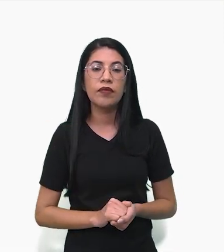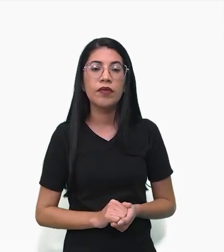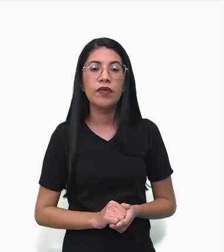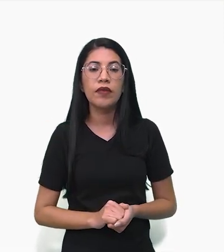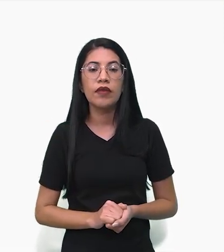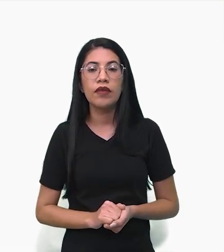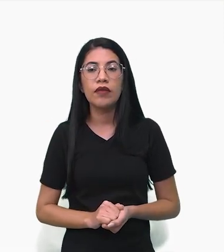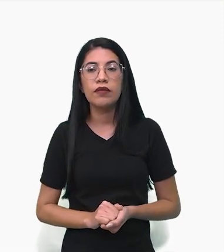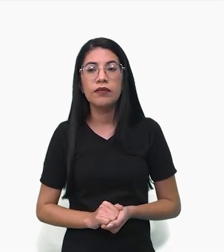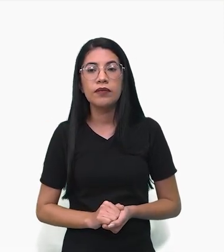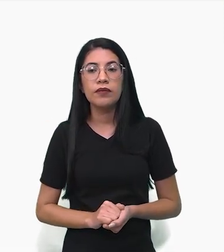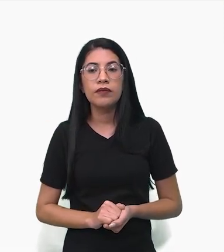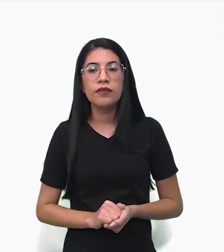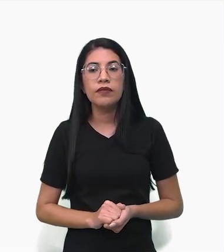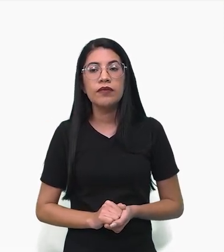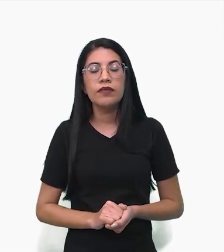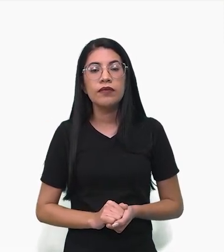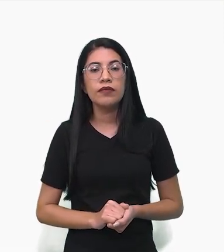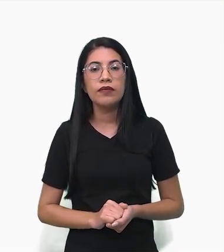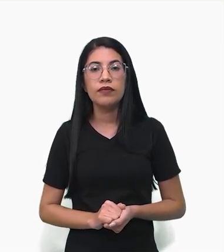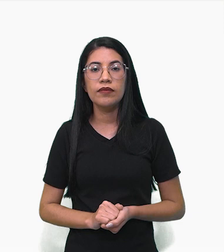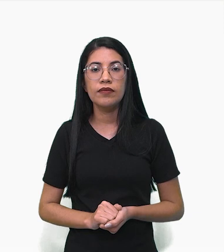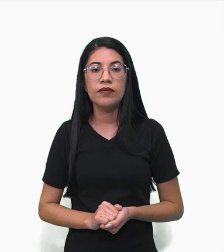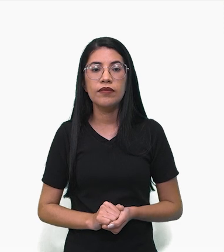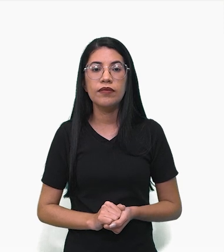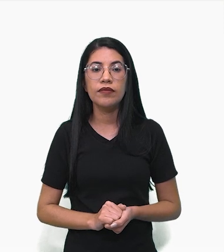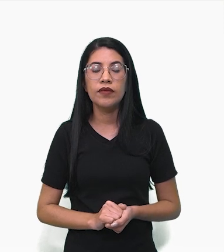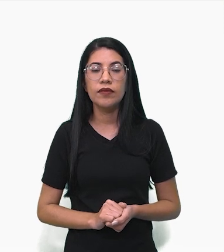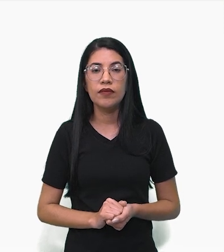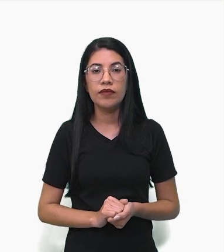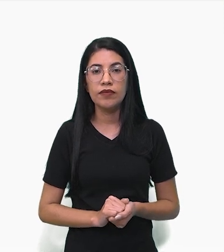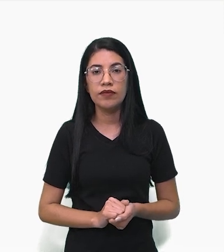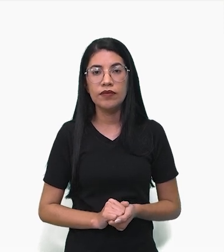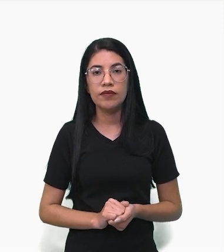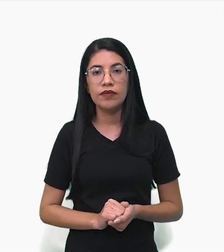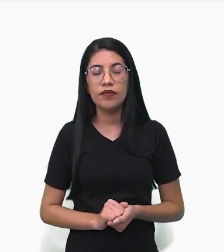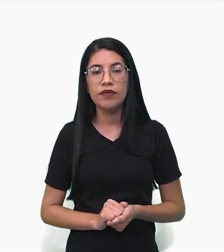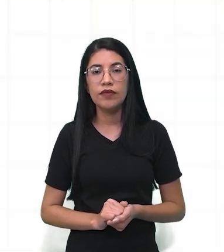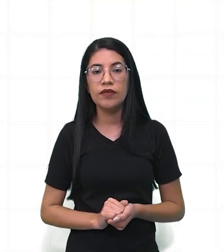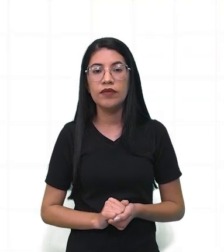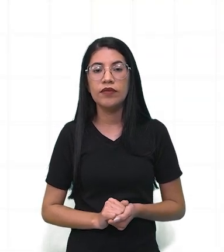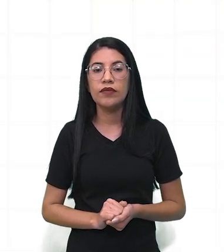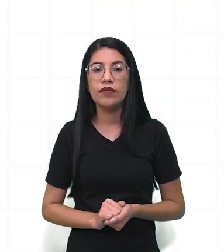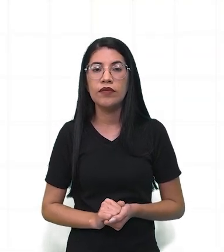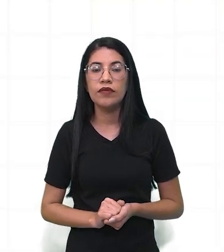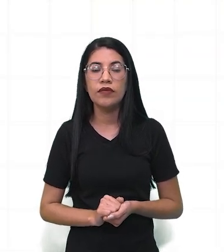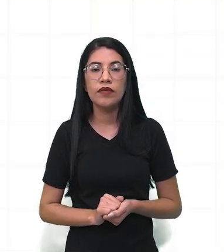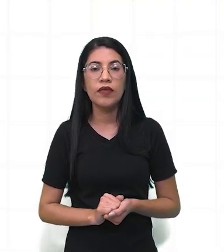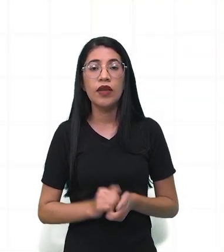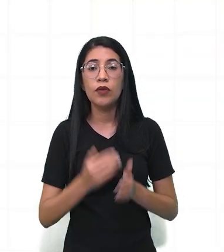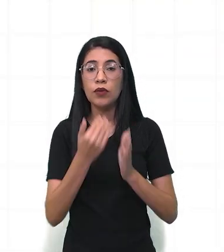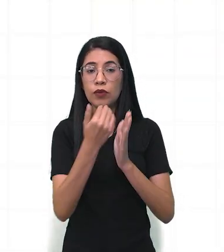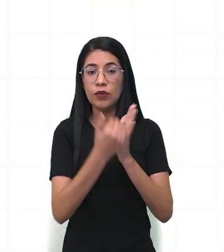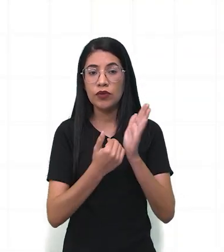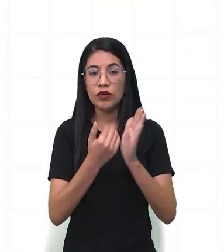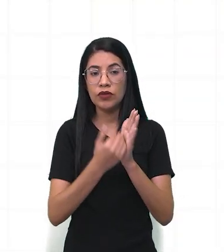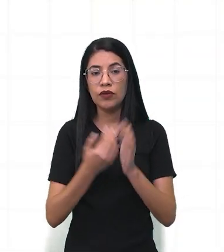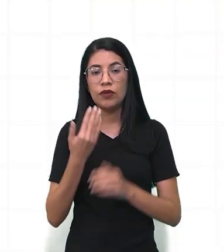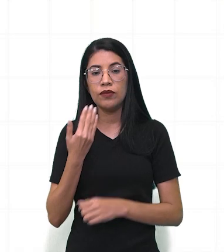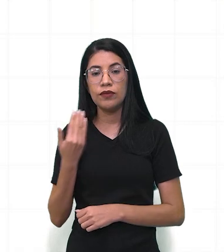E agora, nós vamos verificar um exemplo de decréscimo. Atenção aí na cartela para vocês. Exemplo